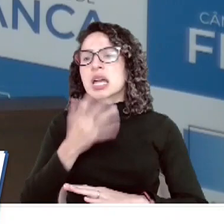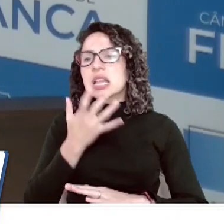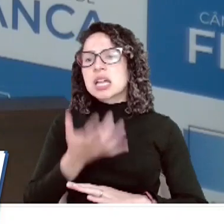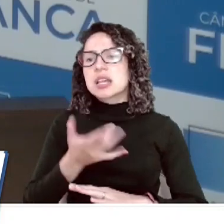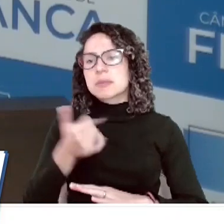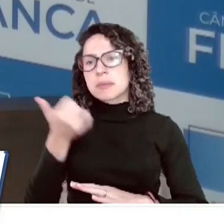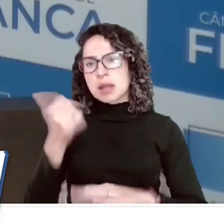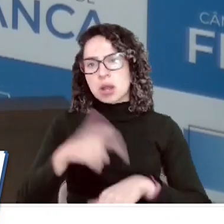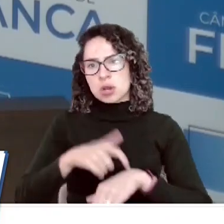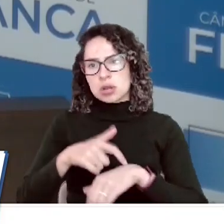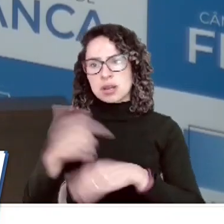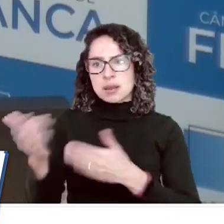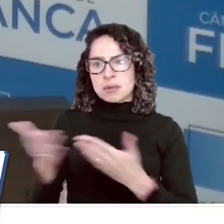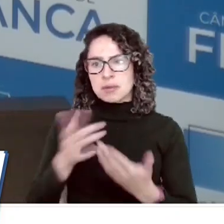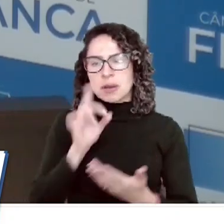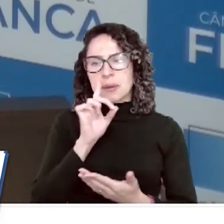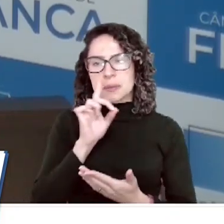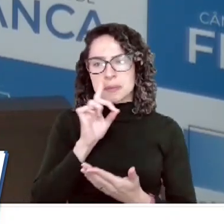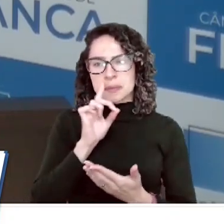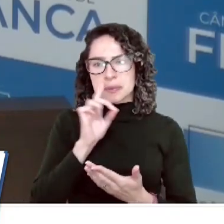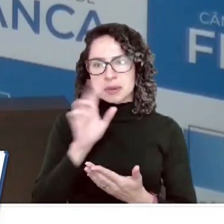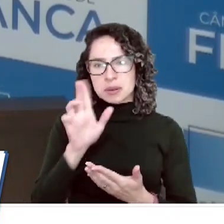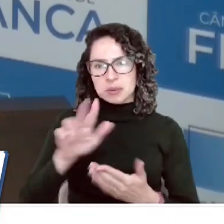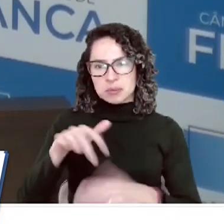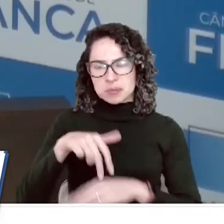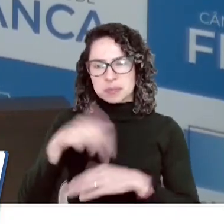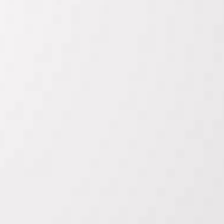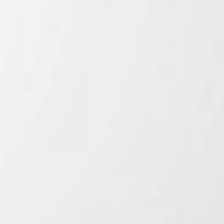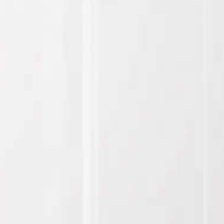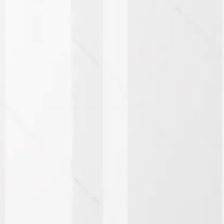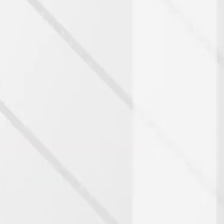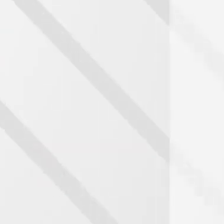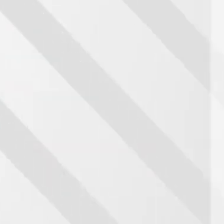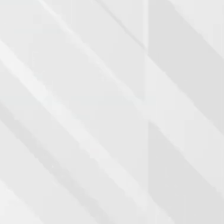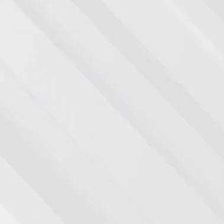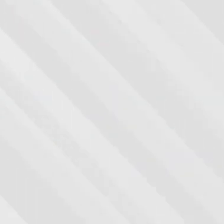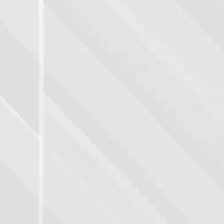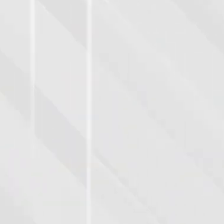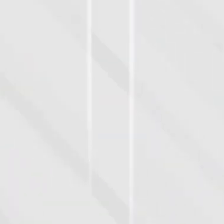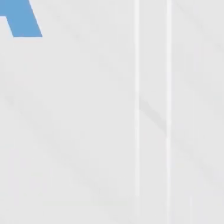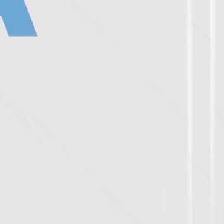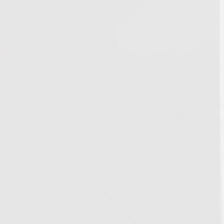para dar espaço para o meu colega Daniel Bastos também usar um pouco a tribuna. Muito obrigado.